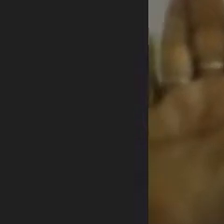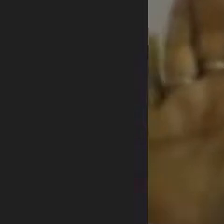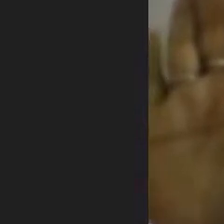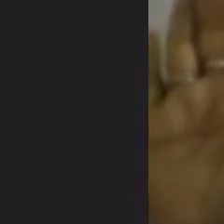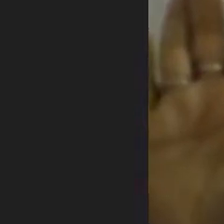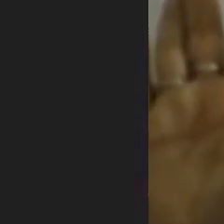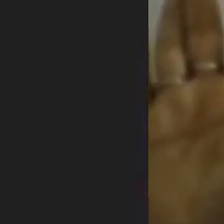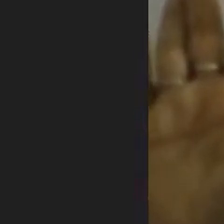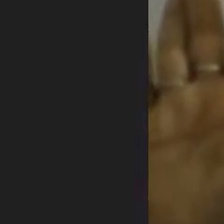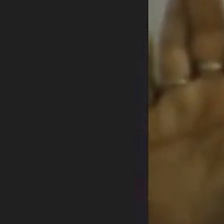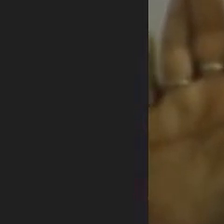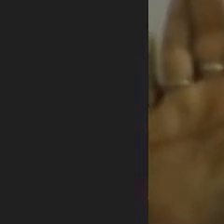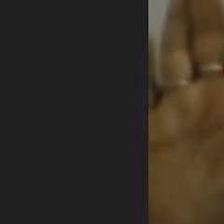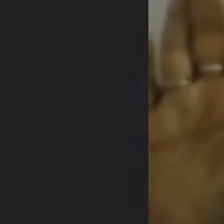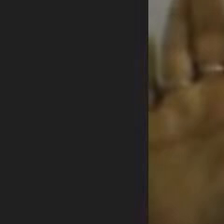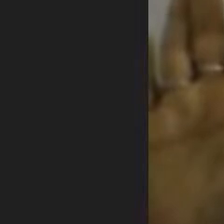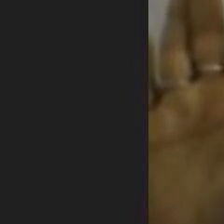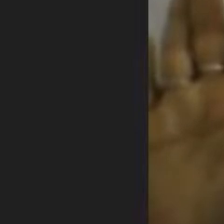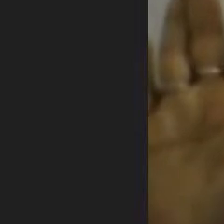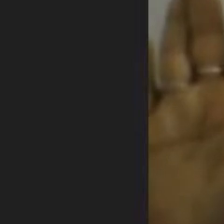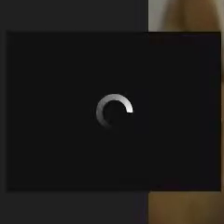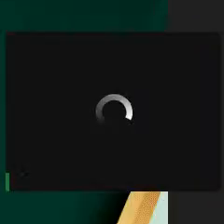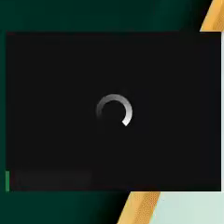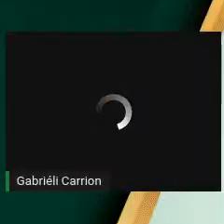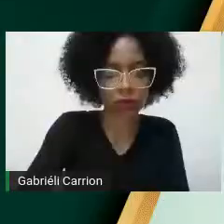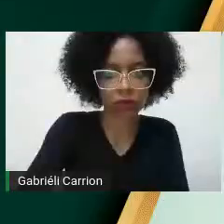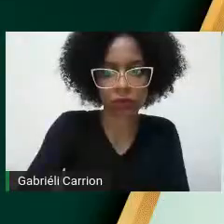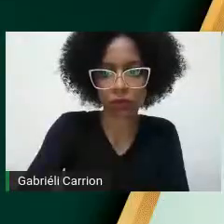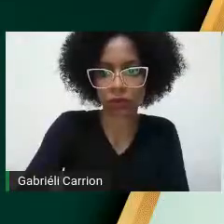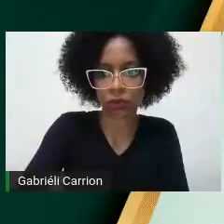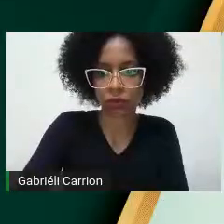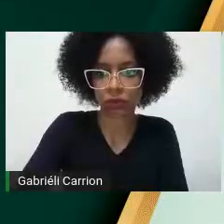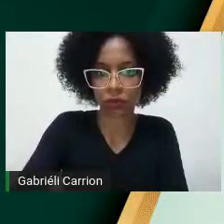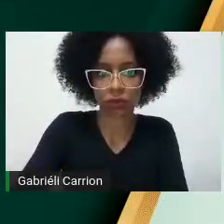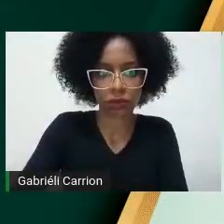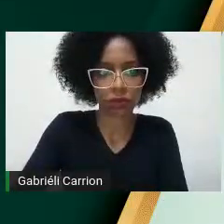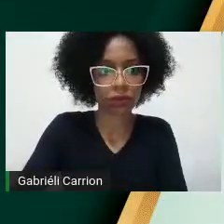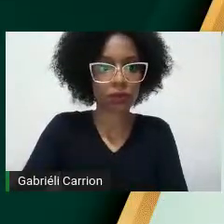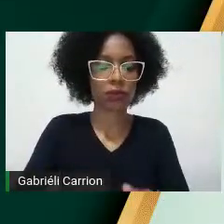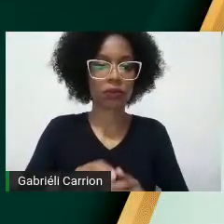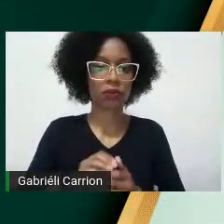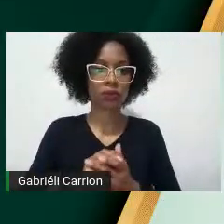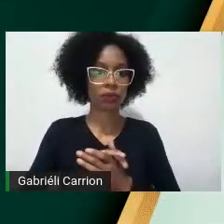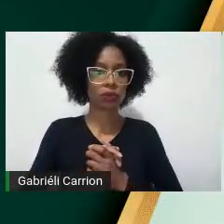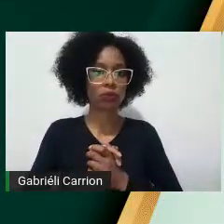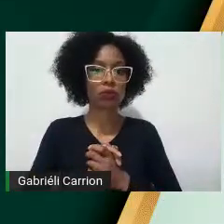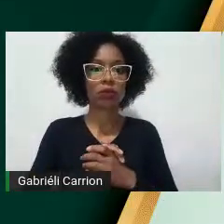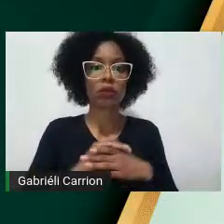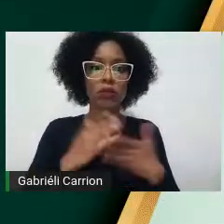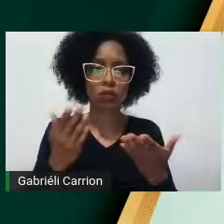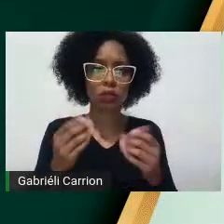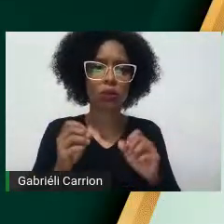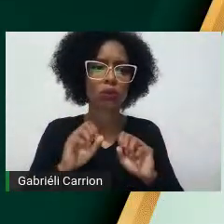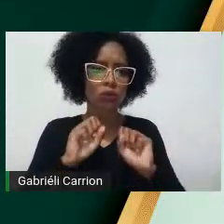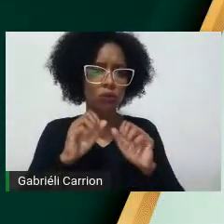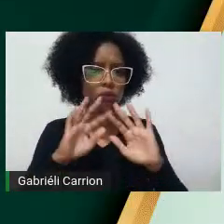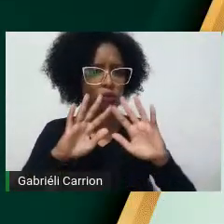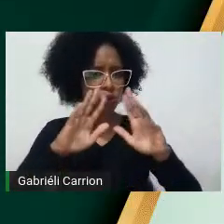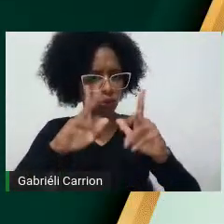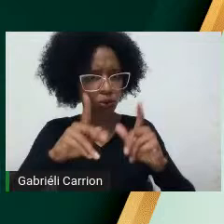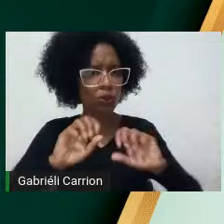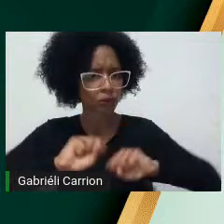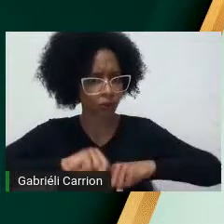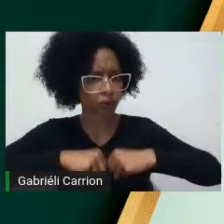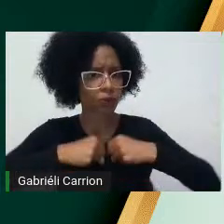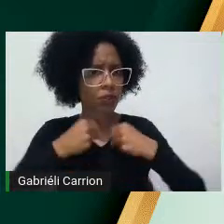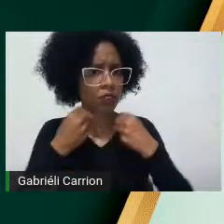nós mesmos e da sociedade em que vivemos. Enfim, tudo farei para, atento à